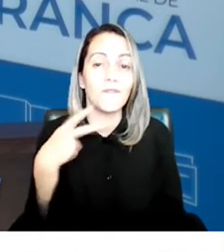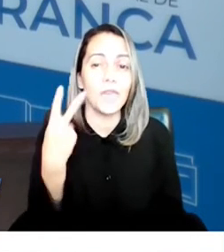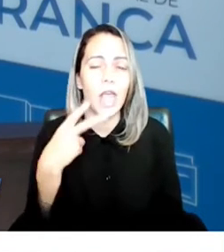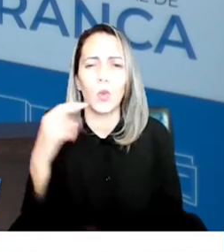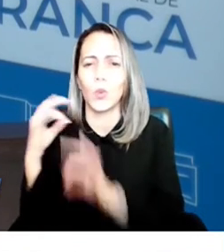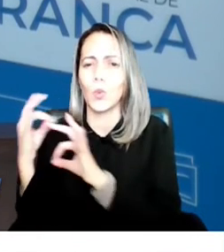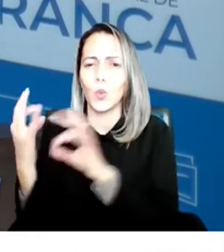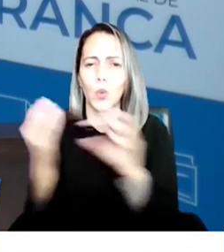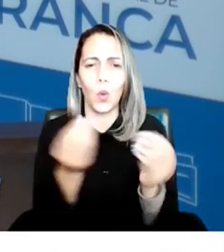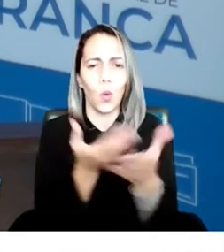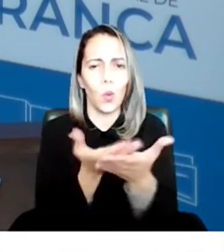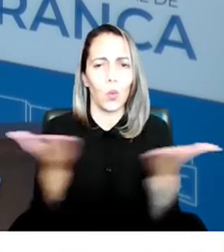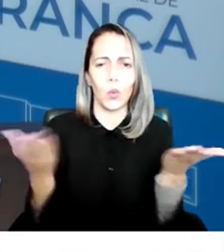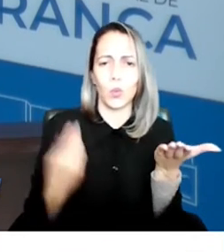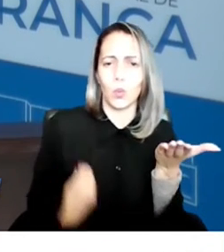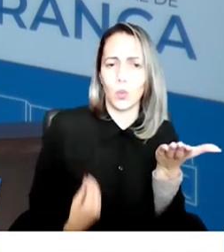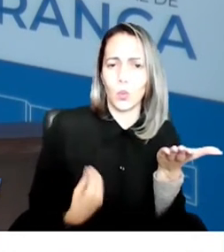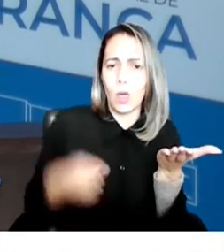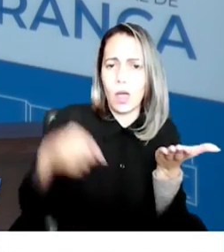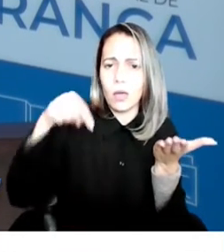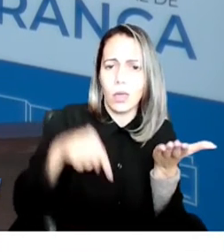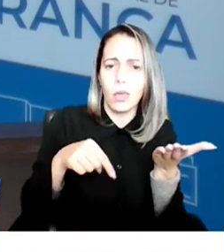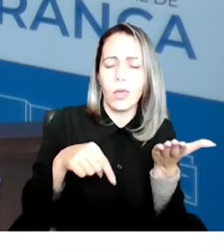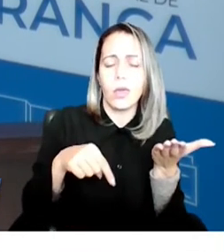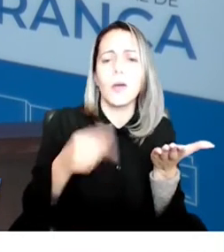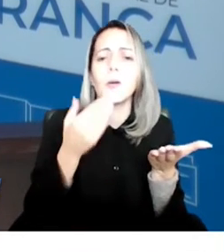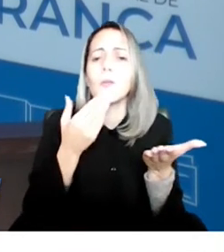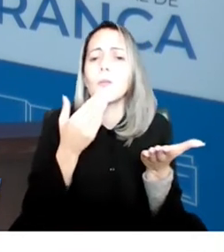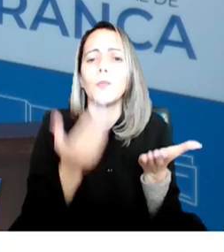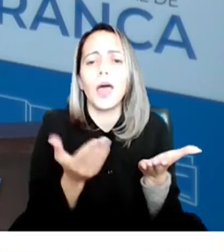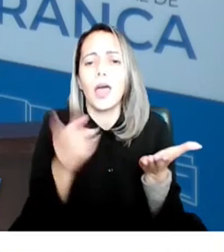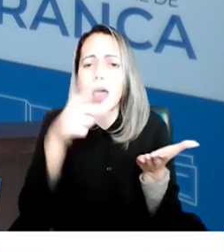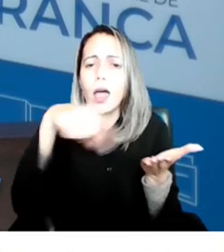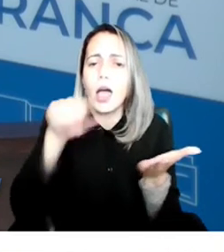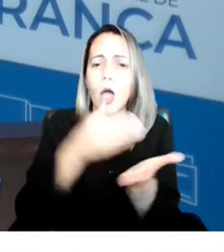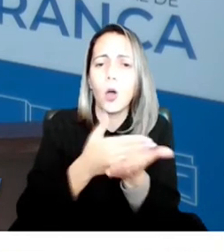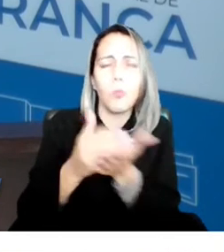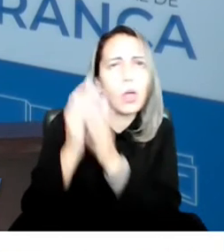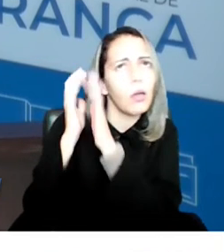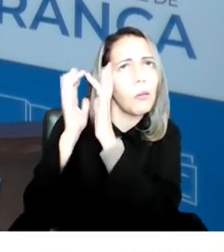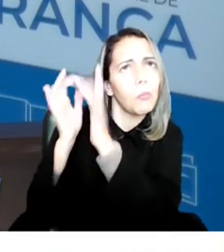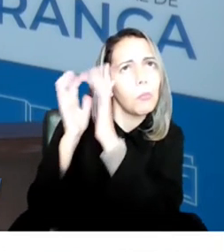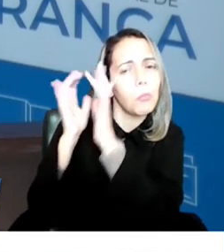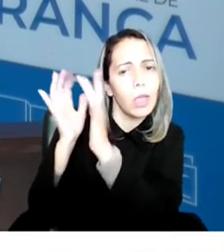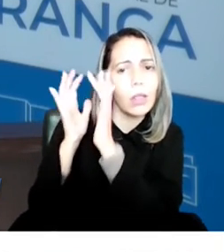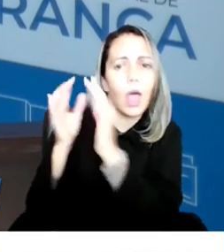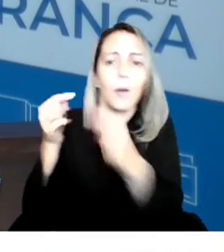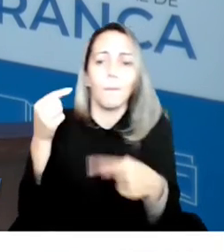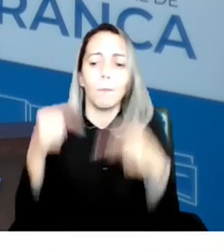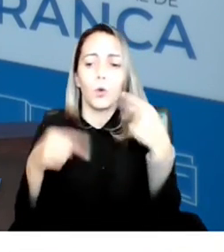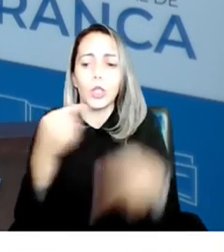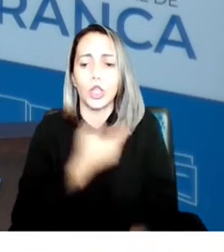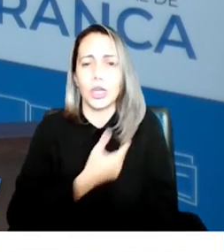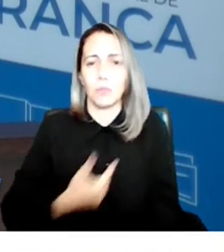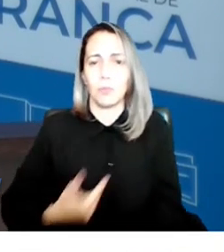aqui, que comecem a pensar políticas públicas para essa cidade.